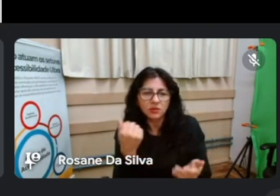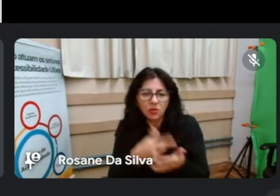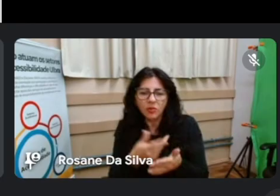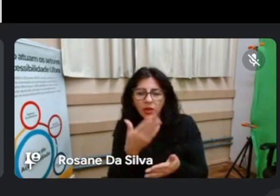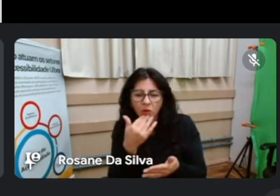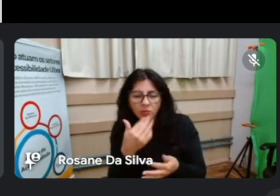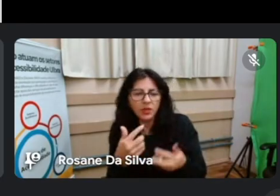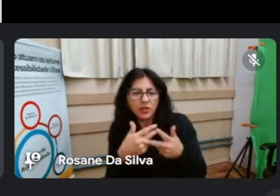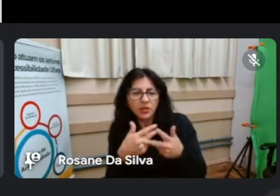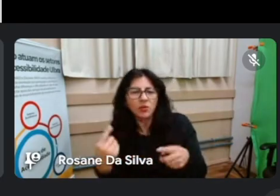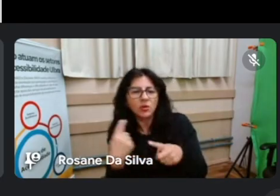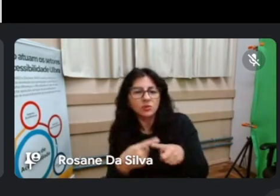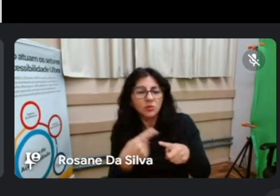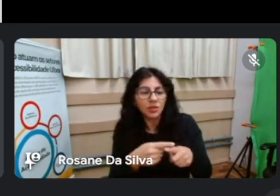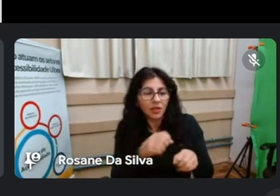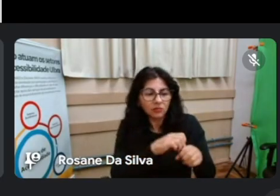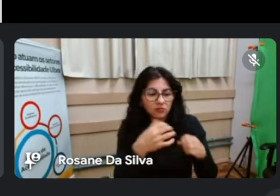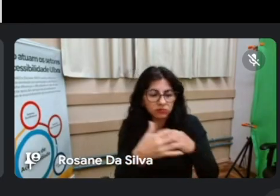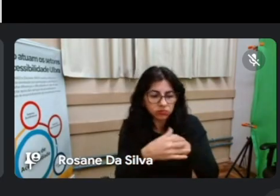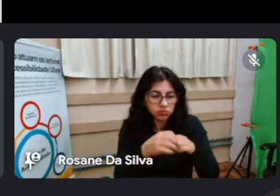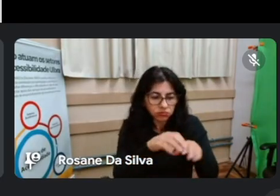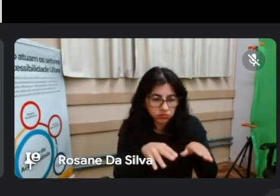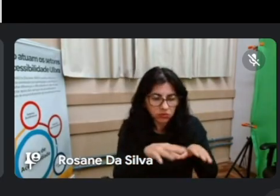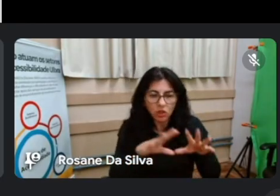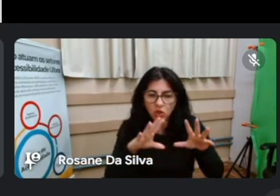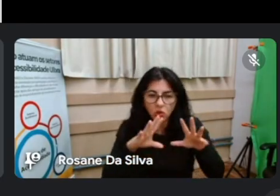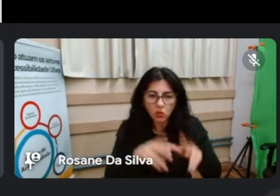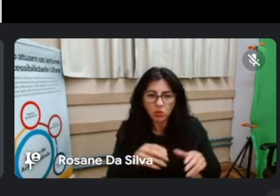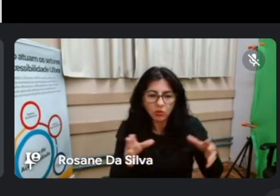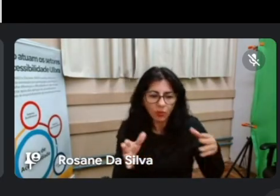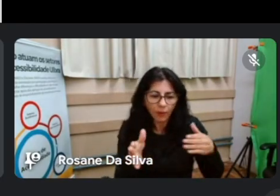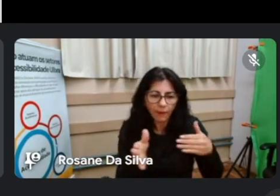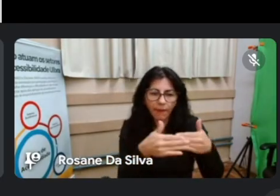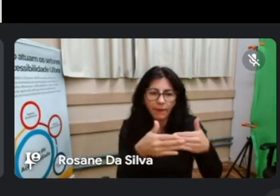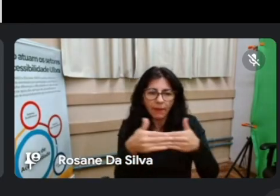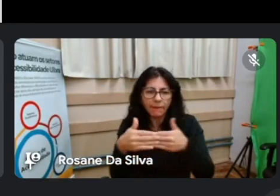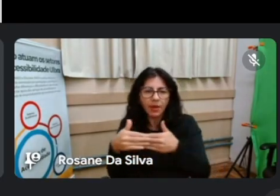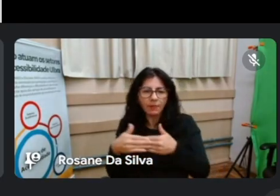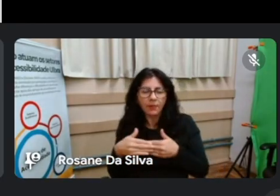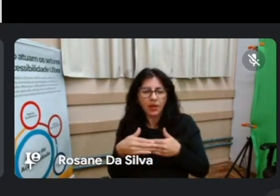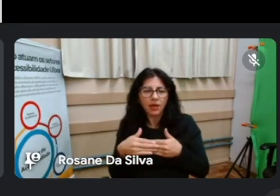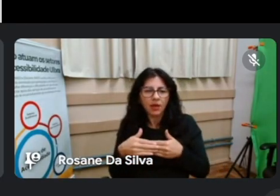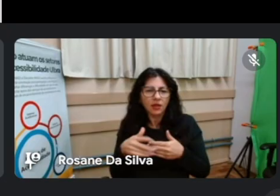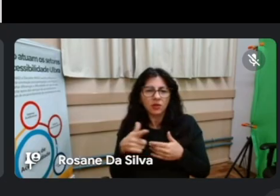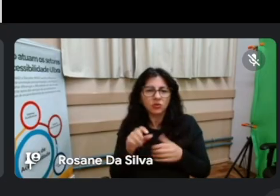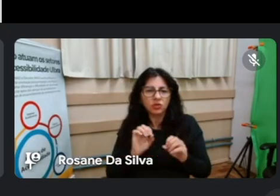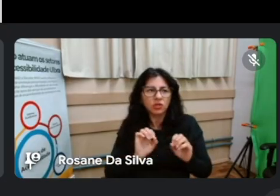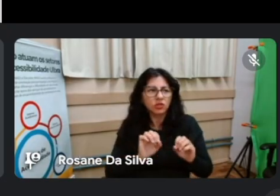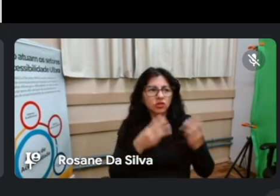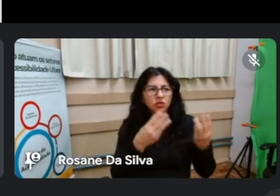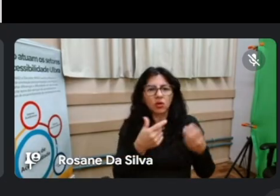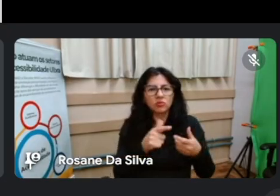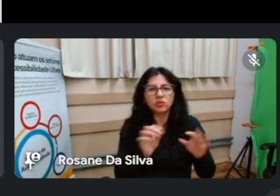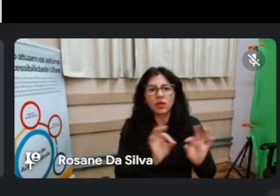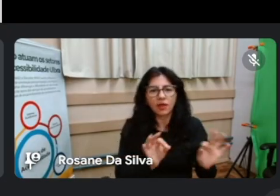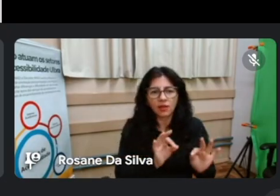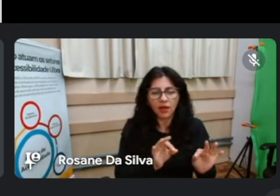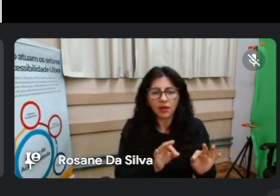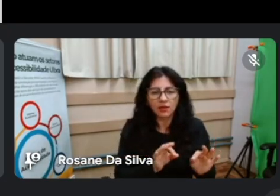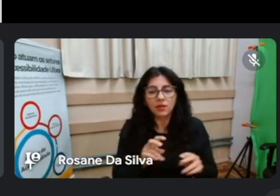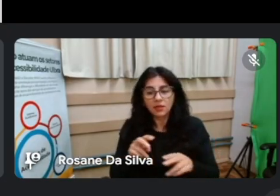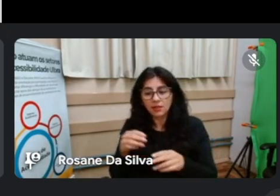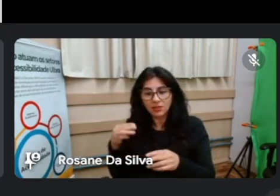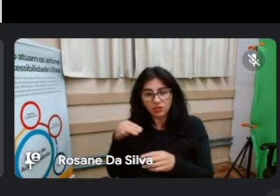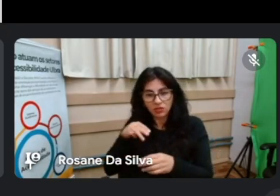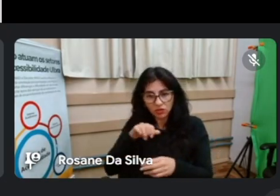não havia possibilidade Talvez esse momento que a gente passou de Maio Agora tenha sido até pior do que da